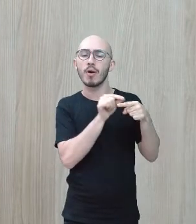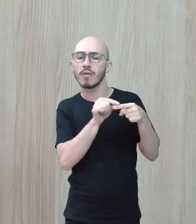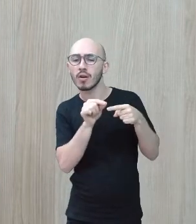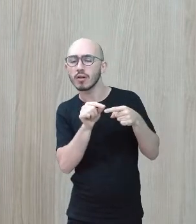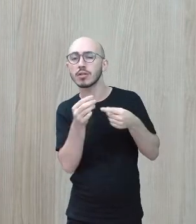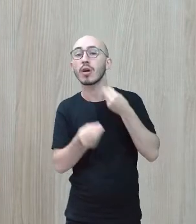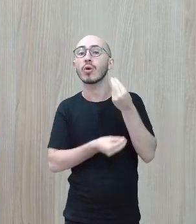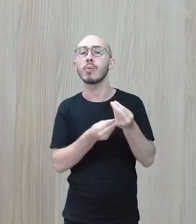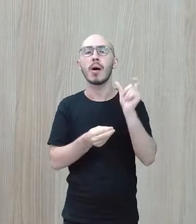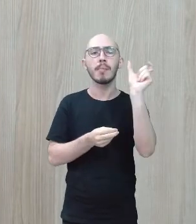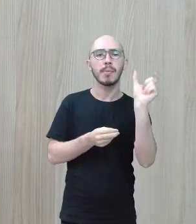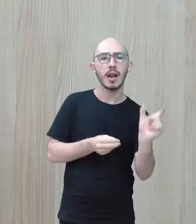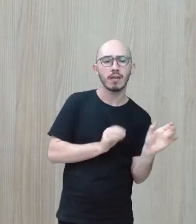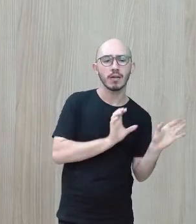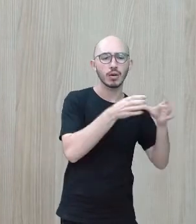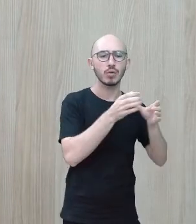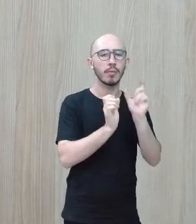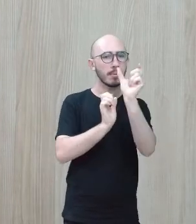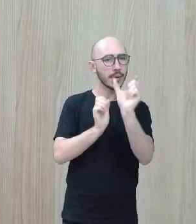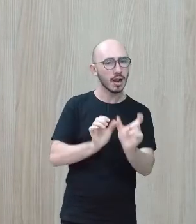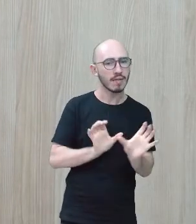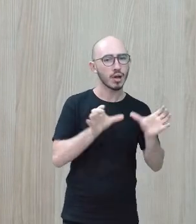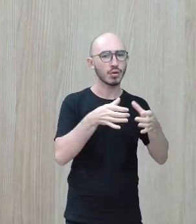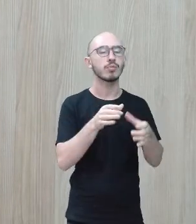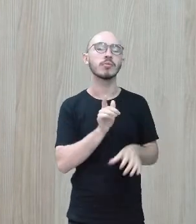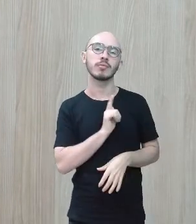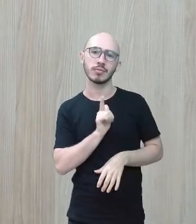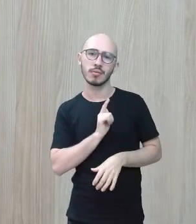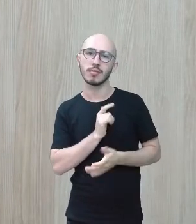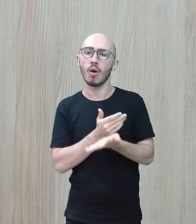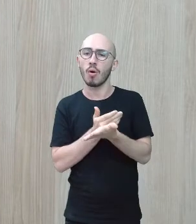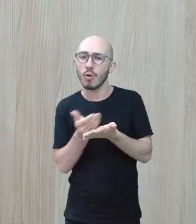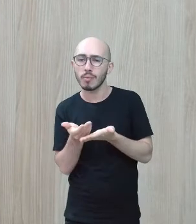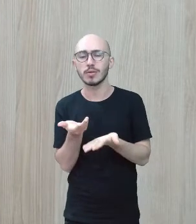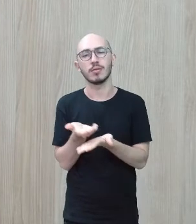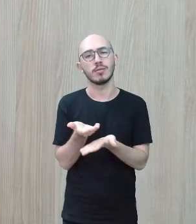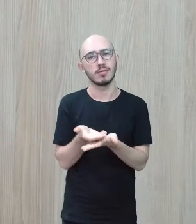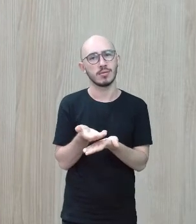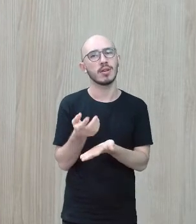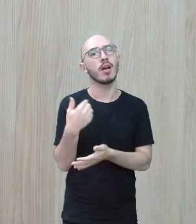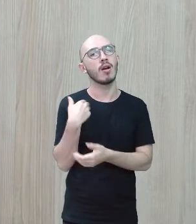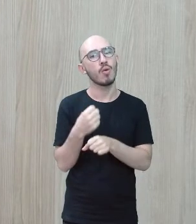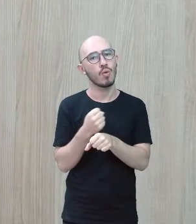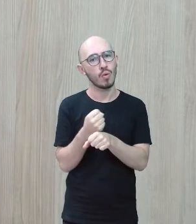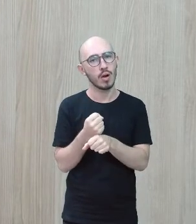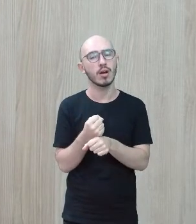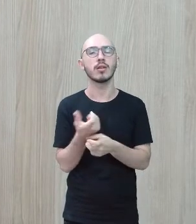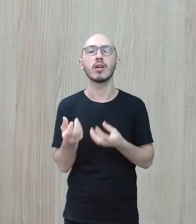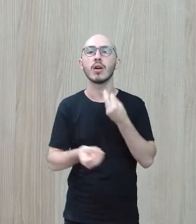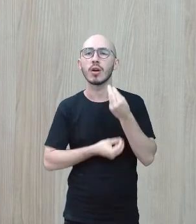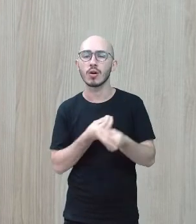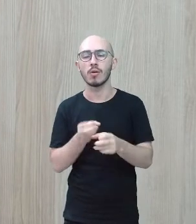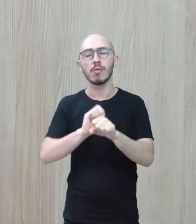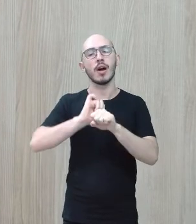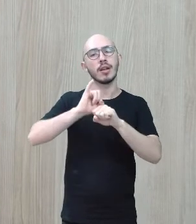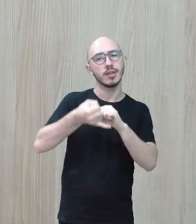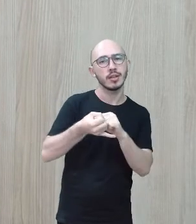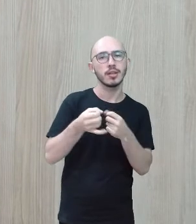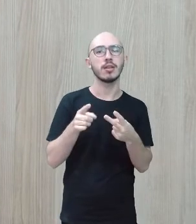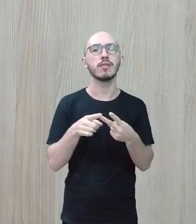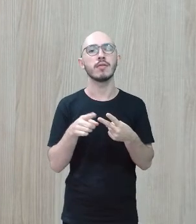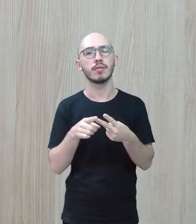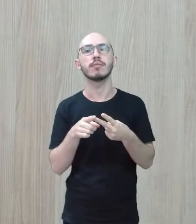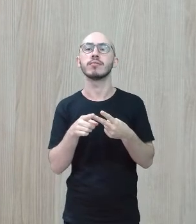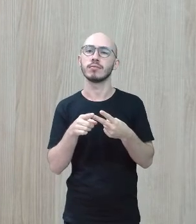vendo classes de palavras desde quando a gente começou aqui, desde o começo do ano. Então, substantivo, adjetivo,